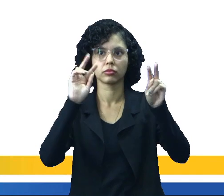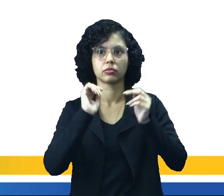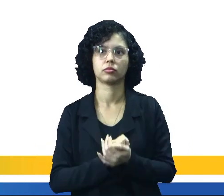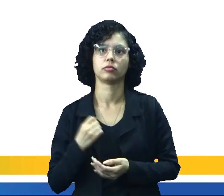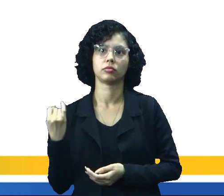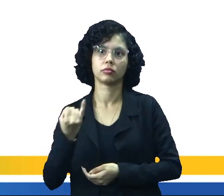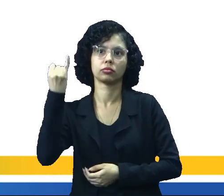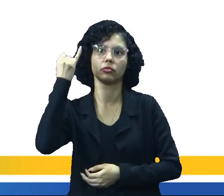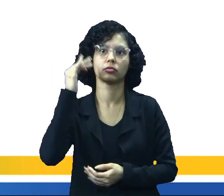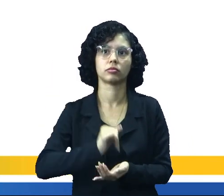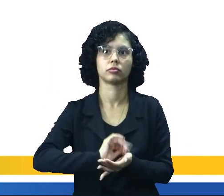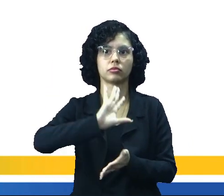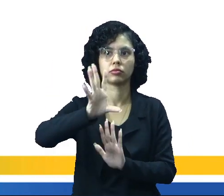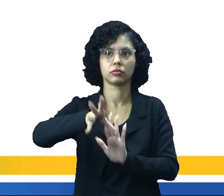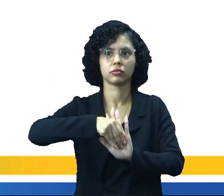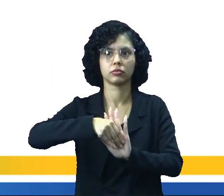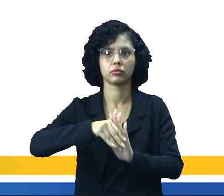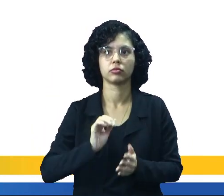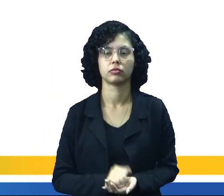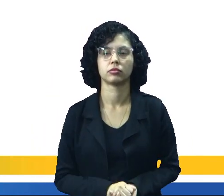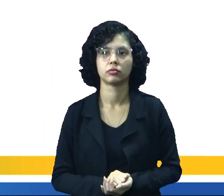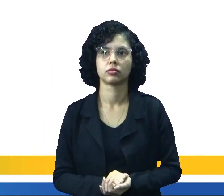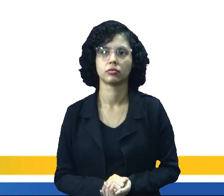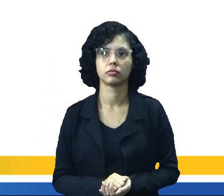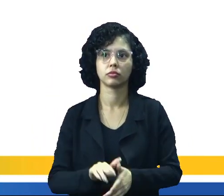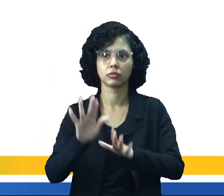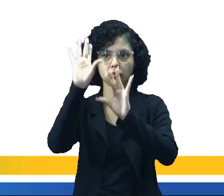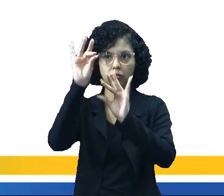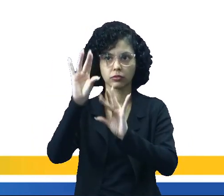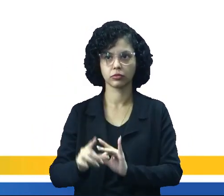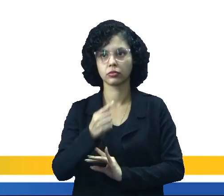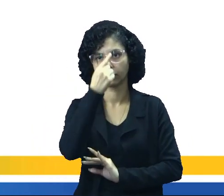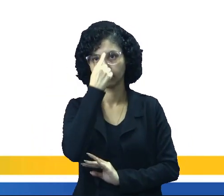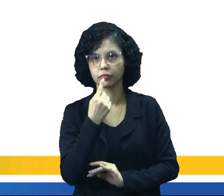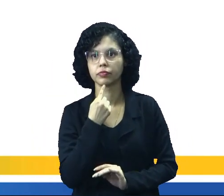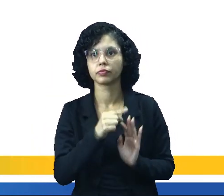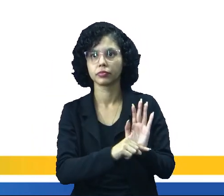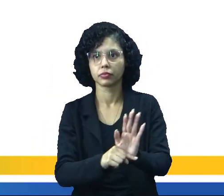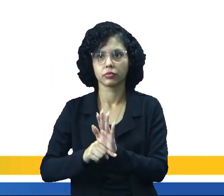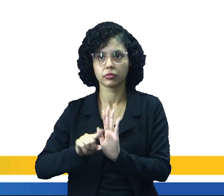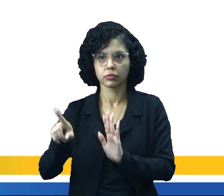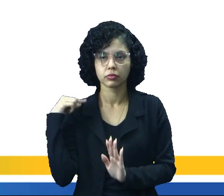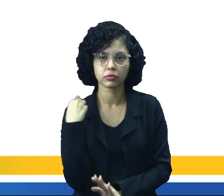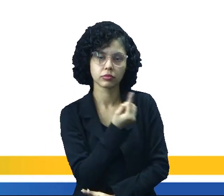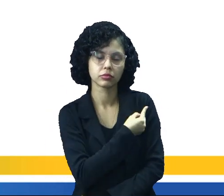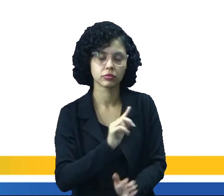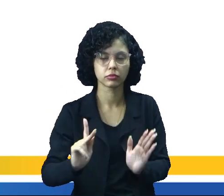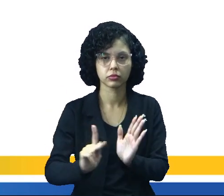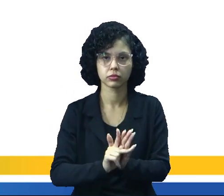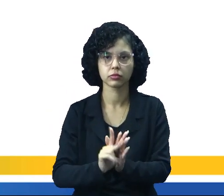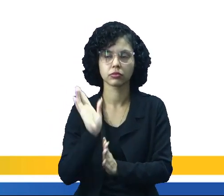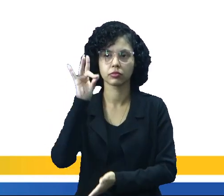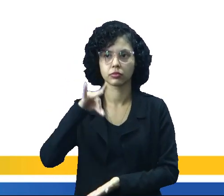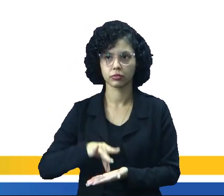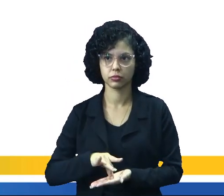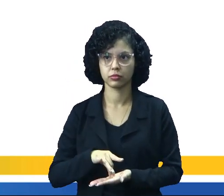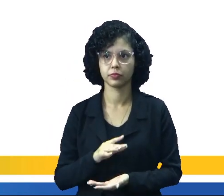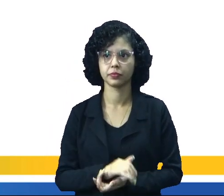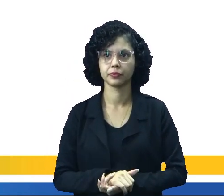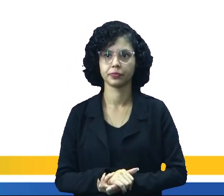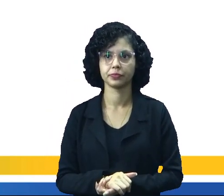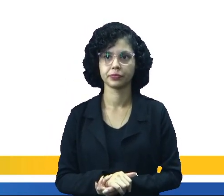que prioriza as formas abstratas em detrimento das figuras que representam algo da nossa